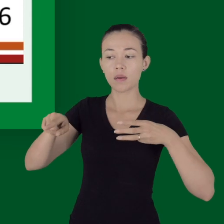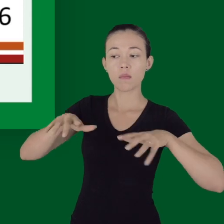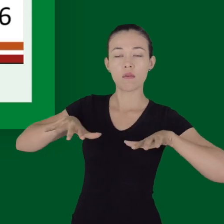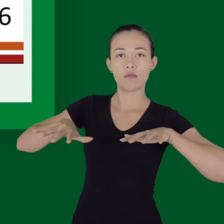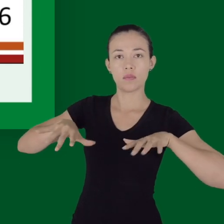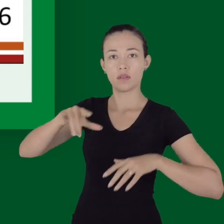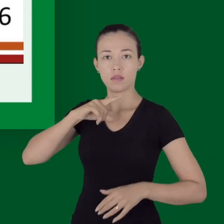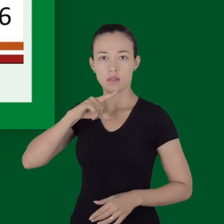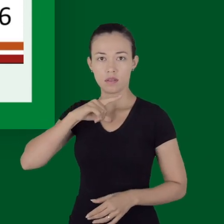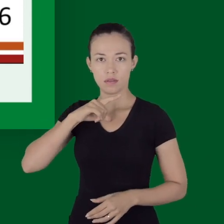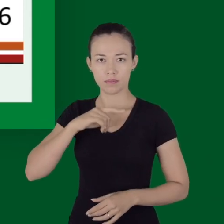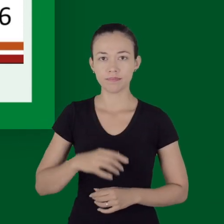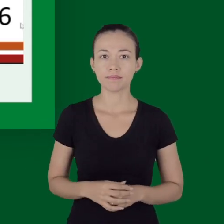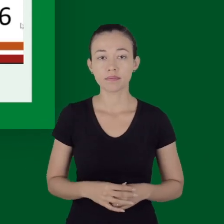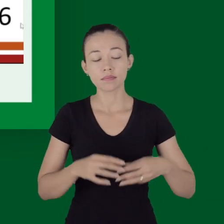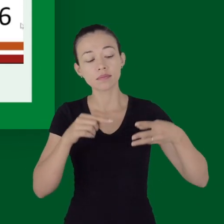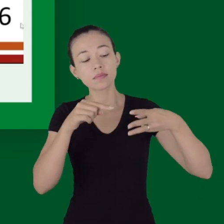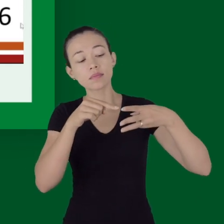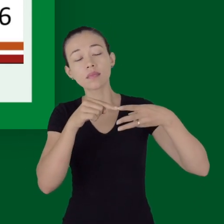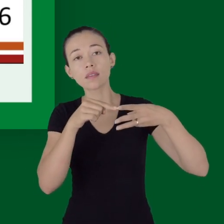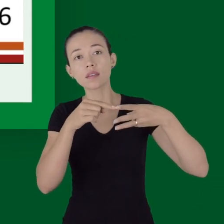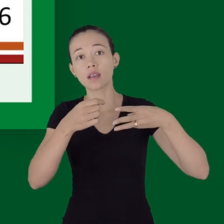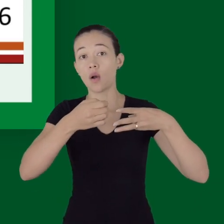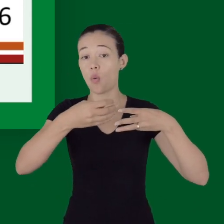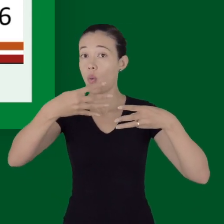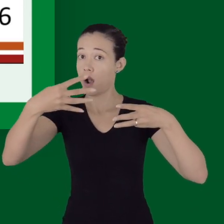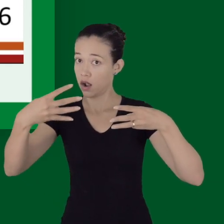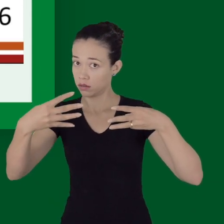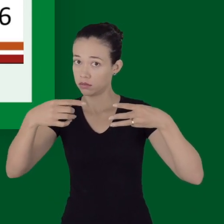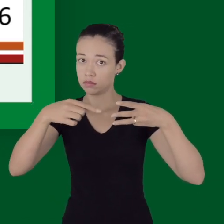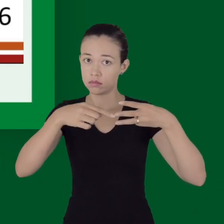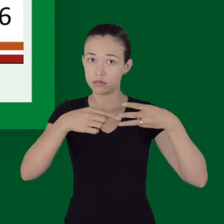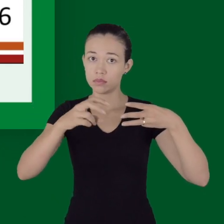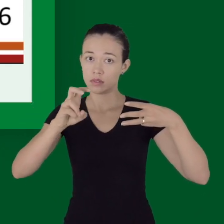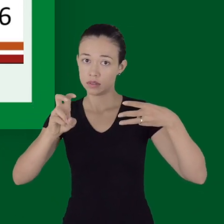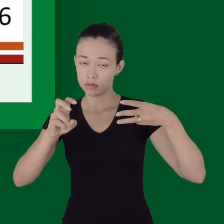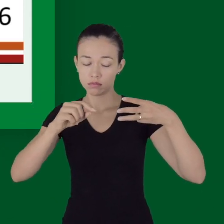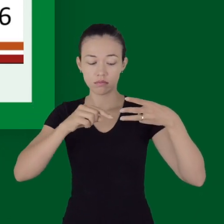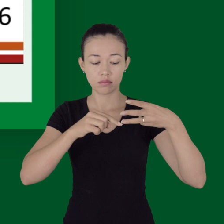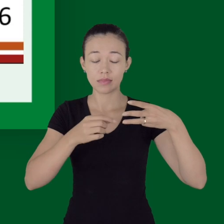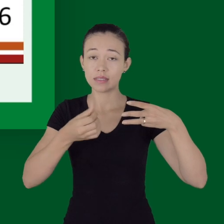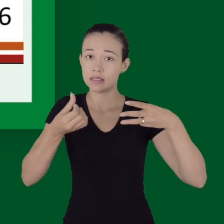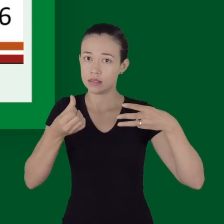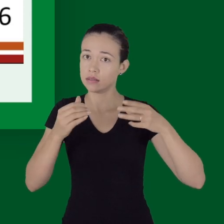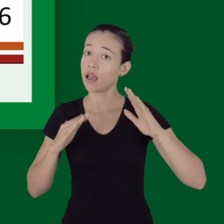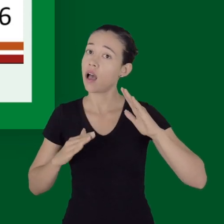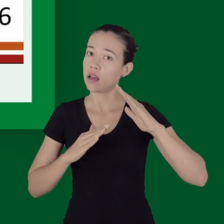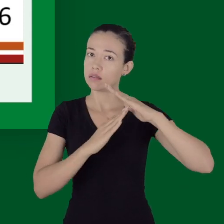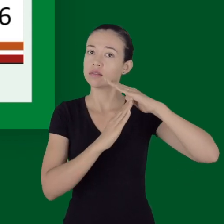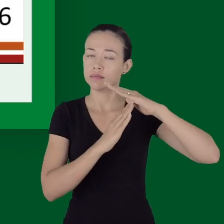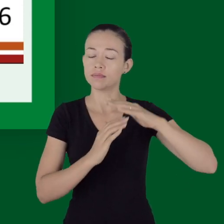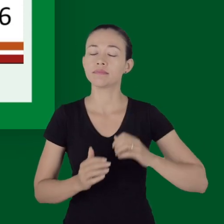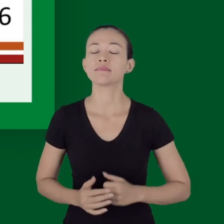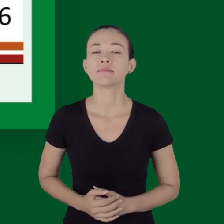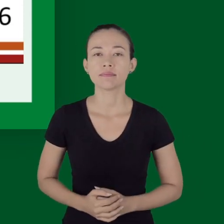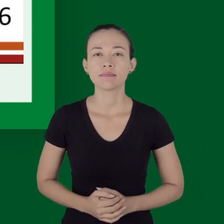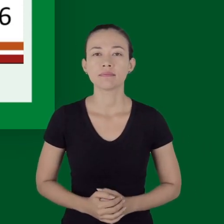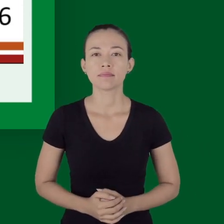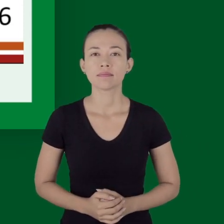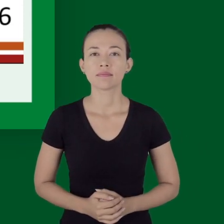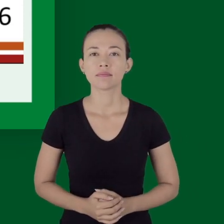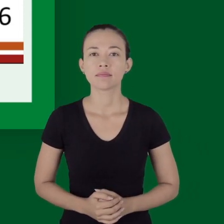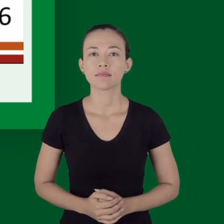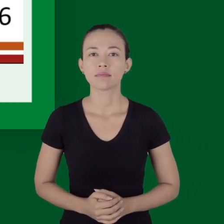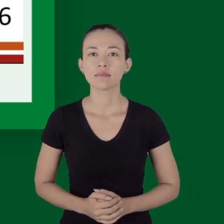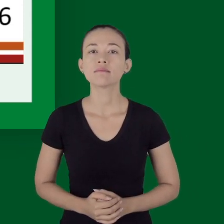até 5, e o M, o motor, até 6. Então, o paciente ele pode estar, a pontuação máxima seria